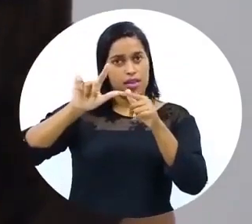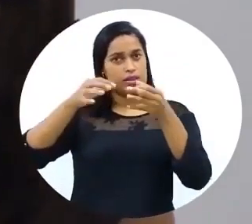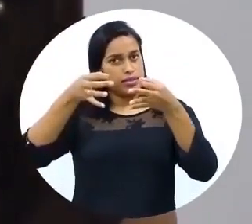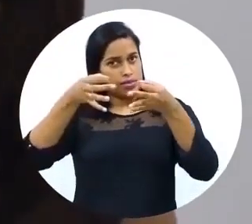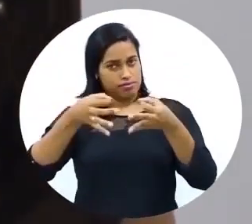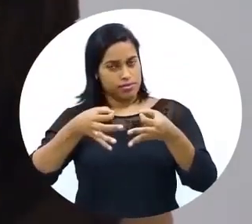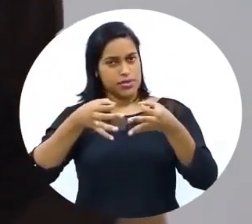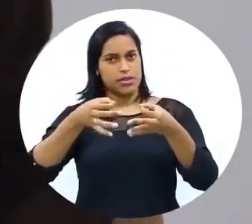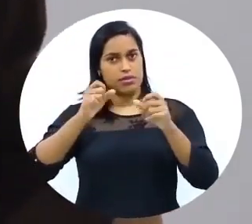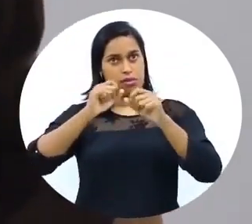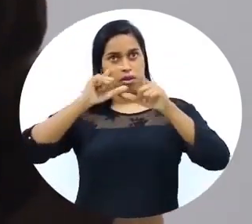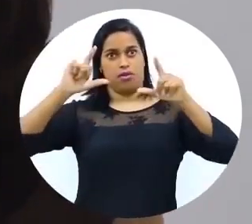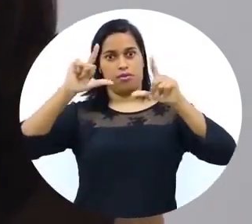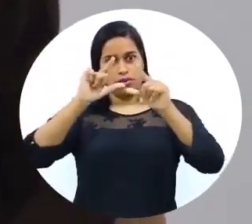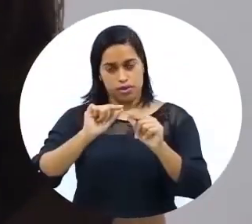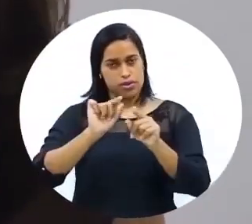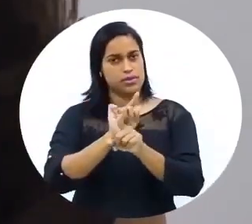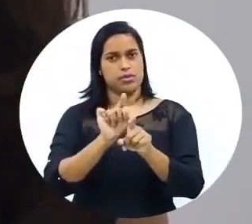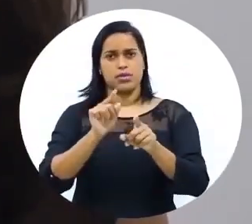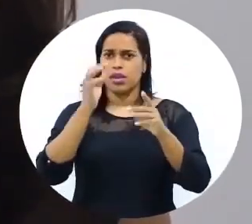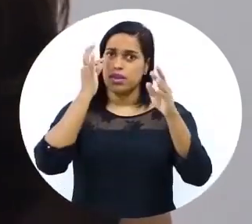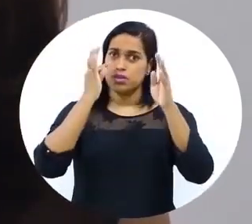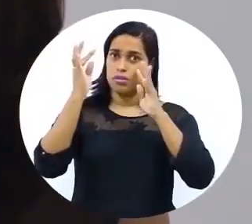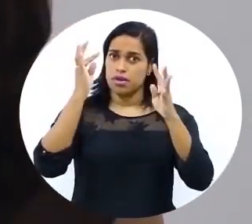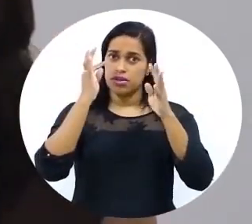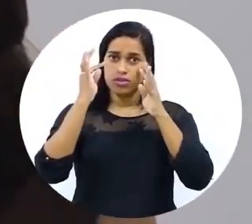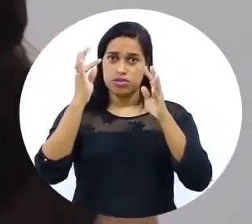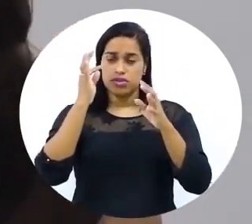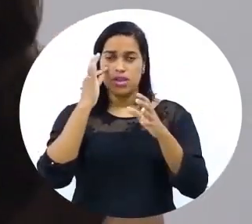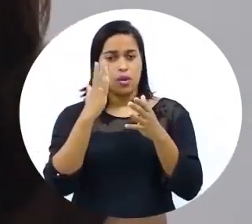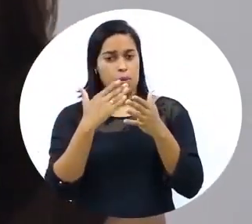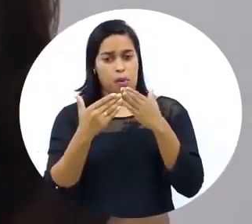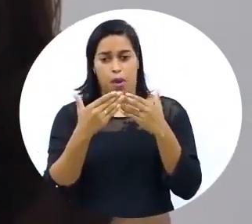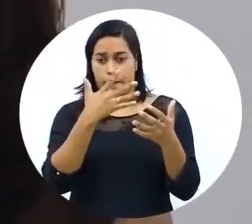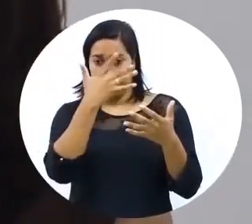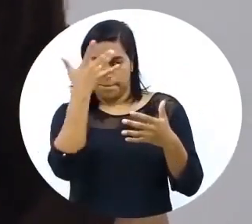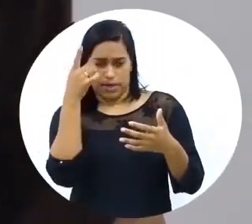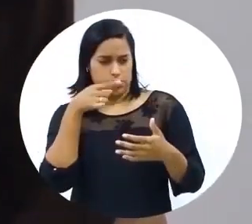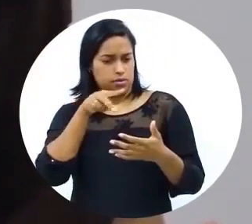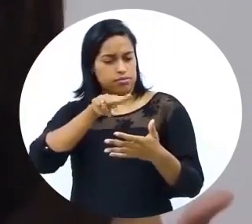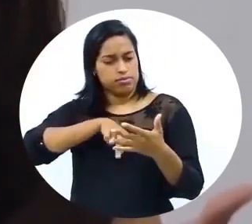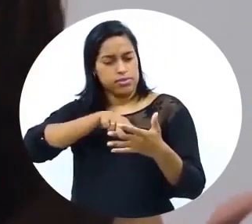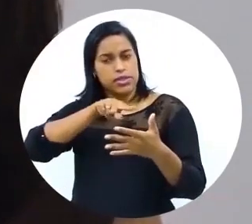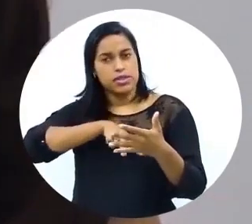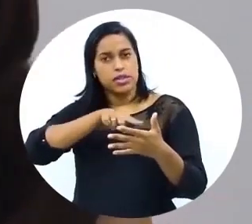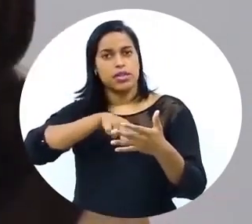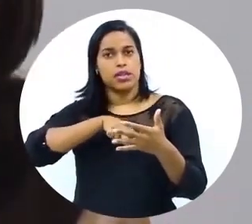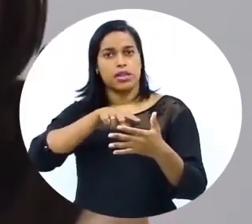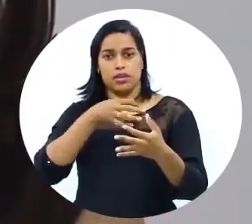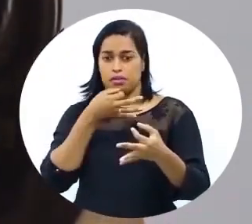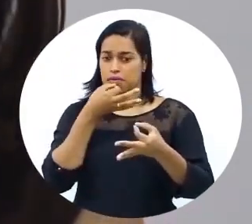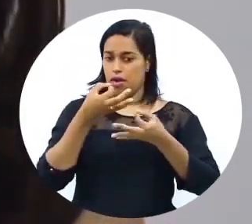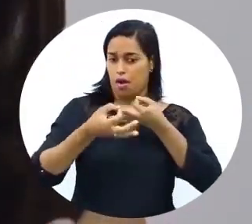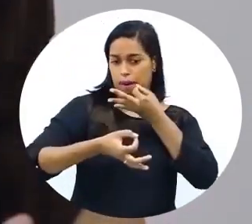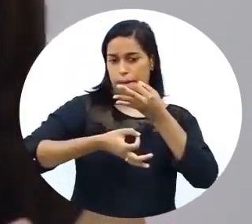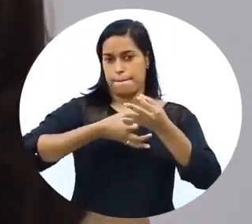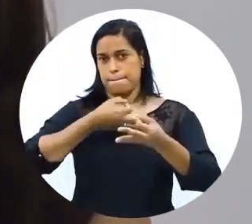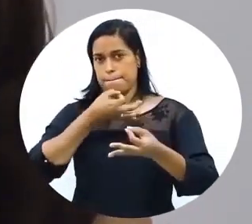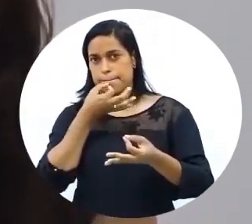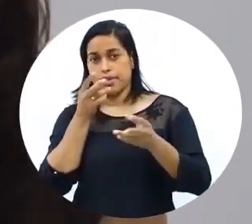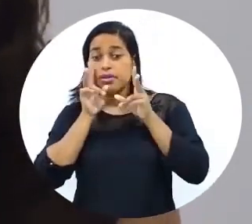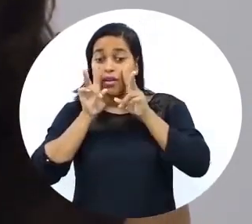muito pequena. Você tem que imaginar que qualquer tipo de pessoa está lendo ali e que ele tem que estar com